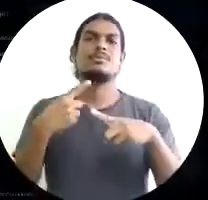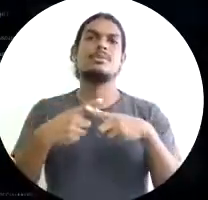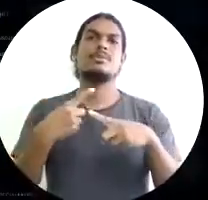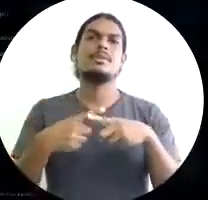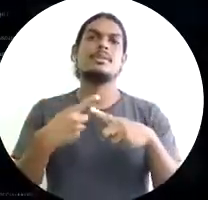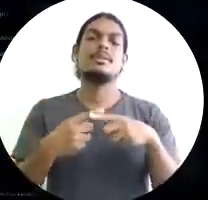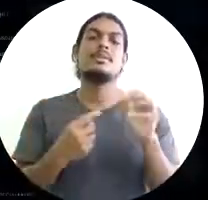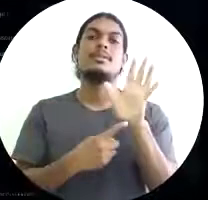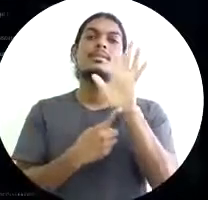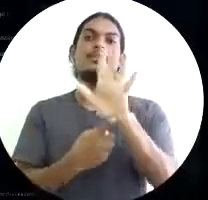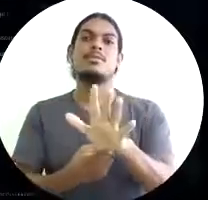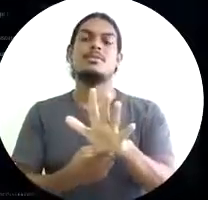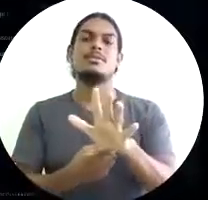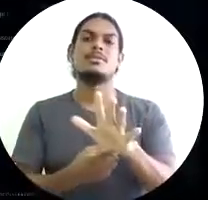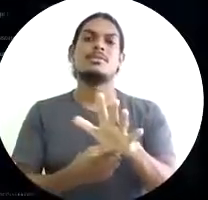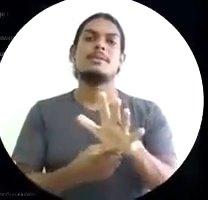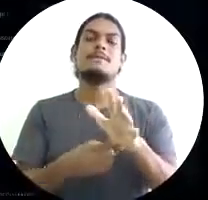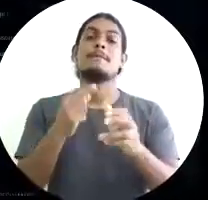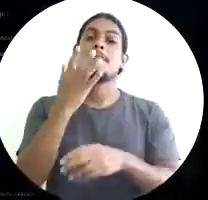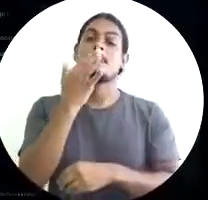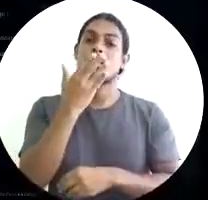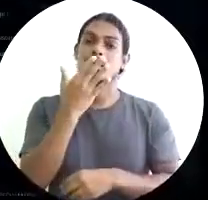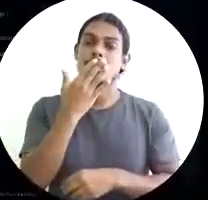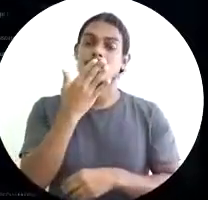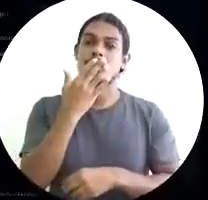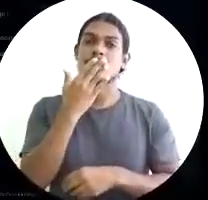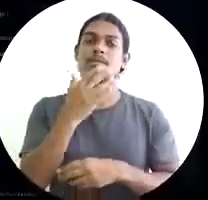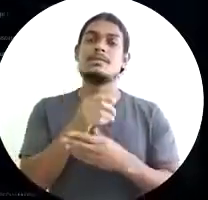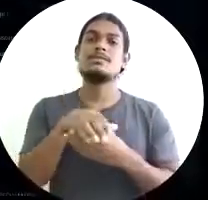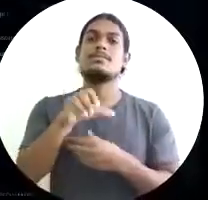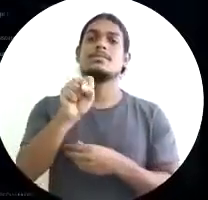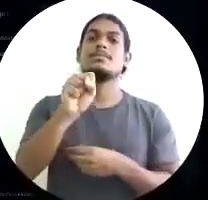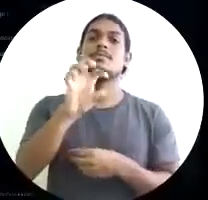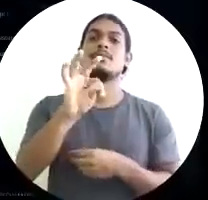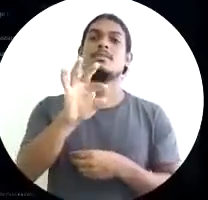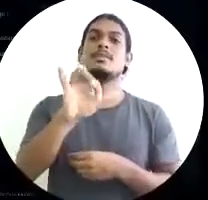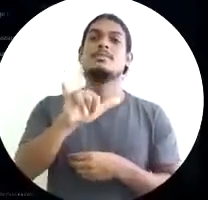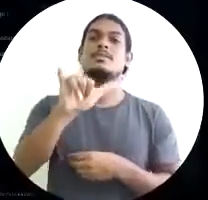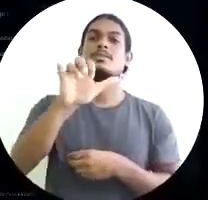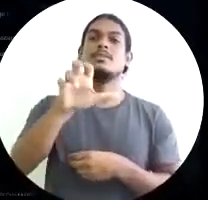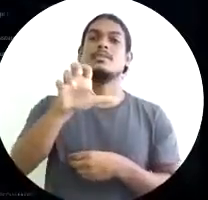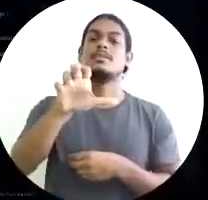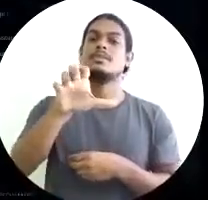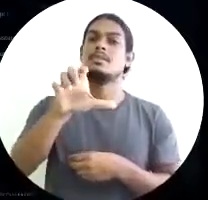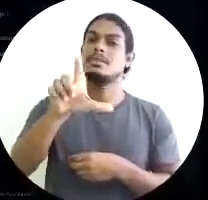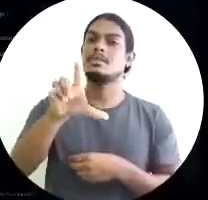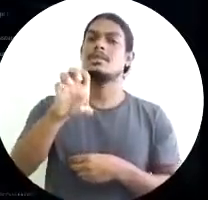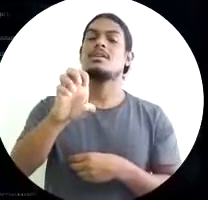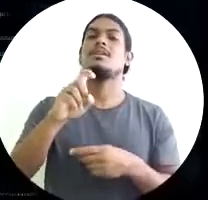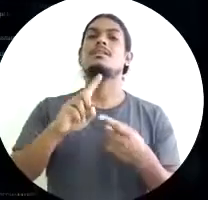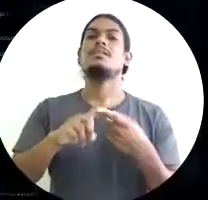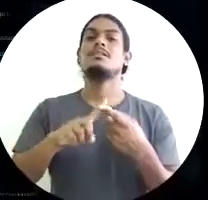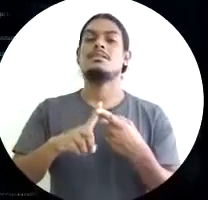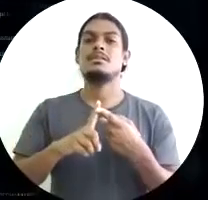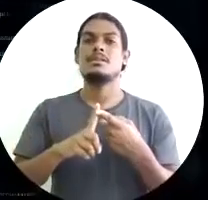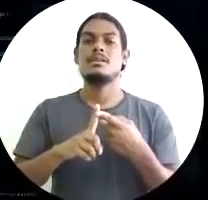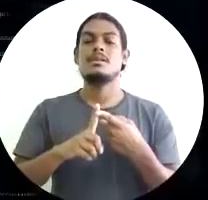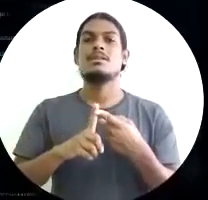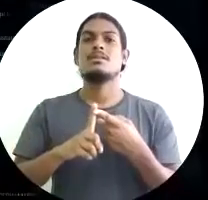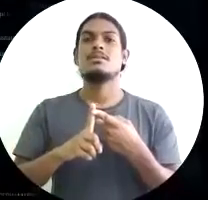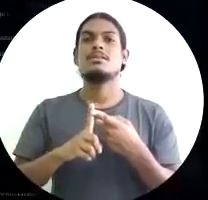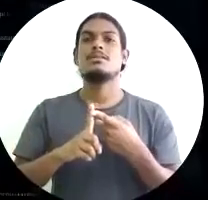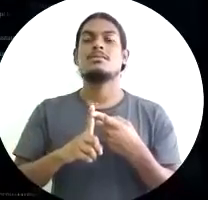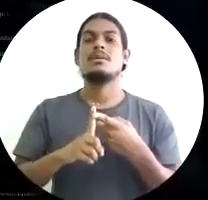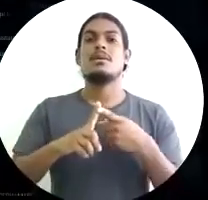definir as propriedades de cor, estilo e a grossura da borda para uma determinada